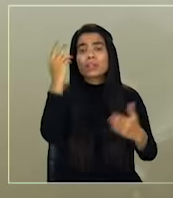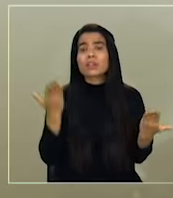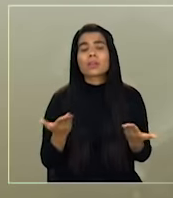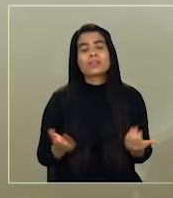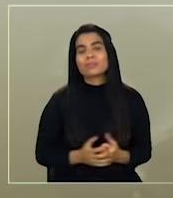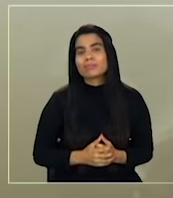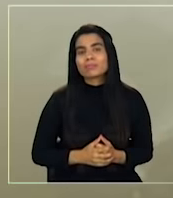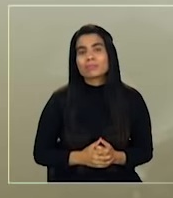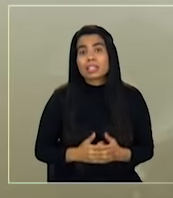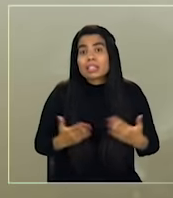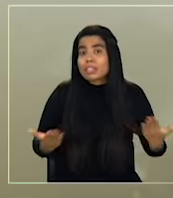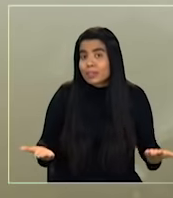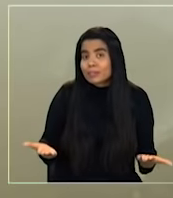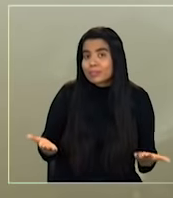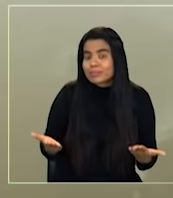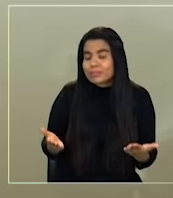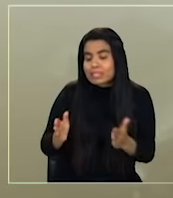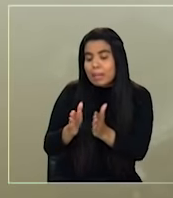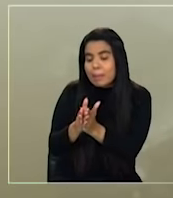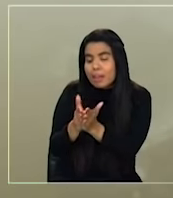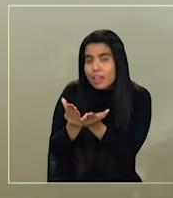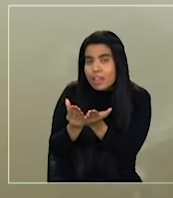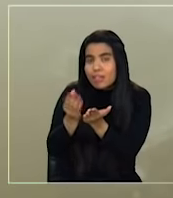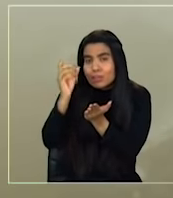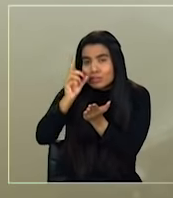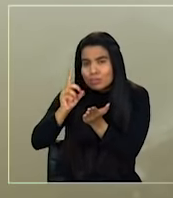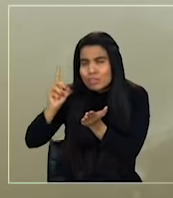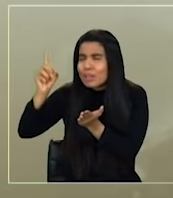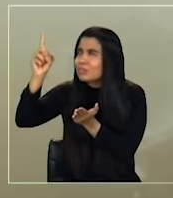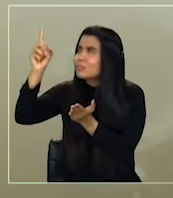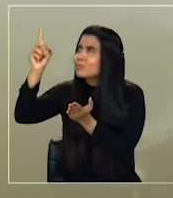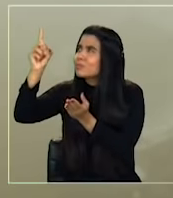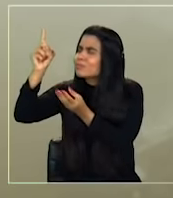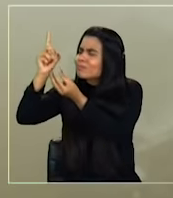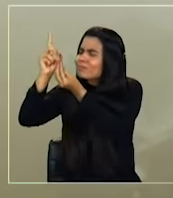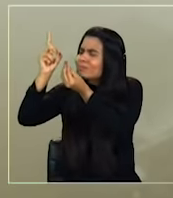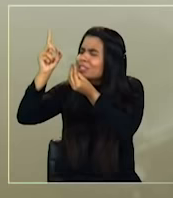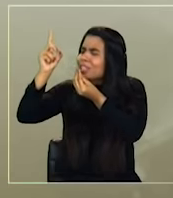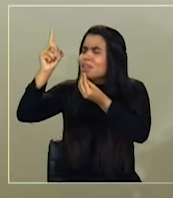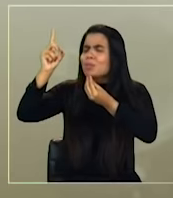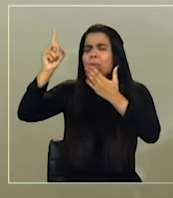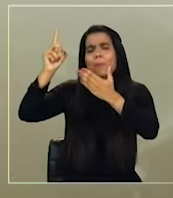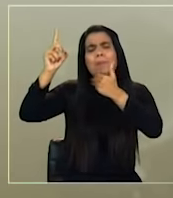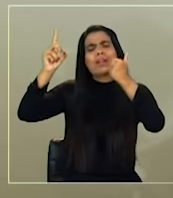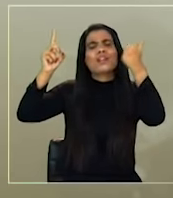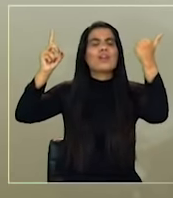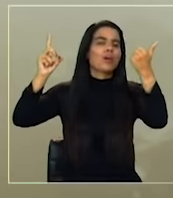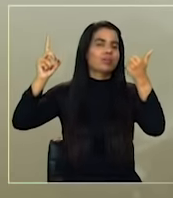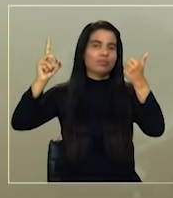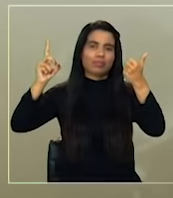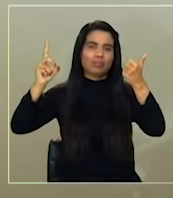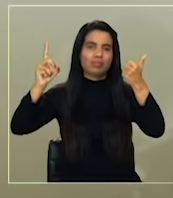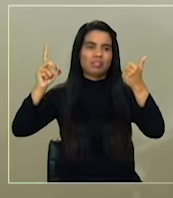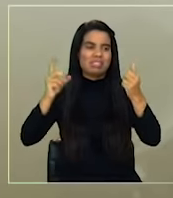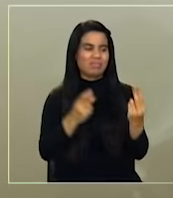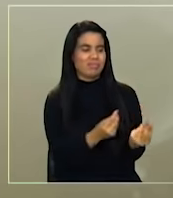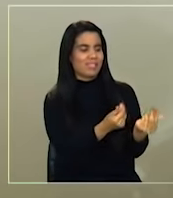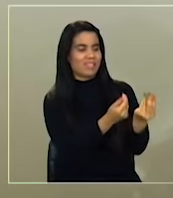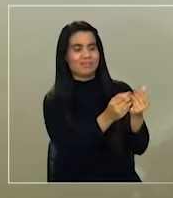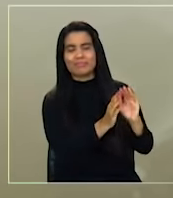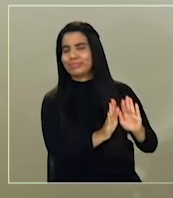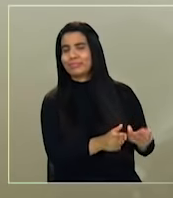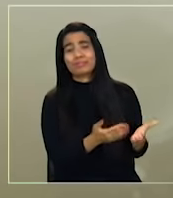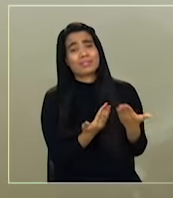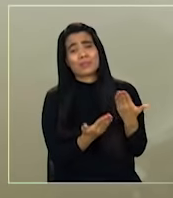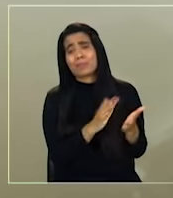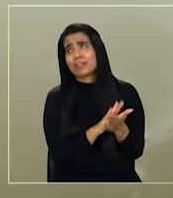a palavra de Deus, ela nos dá um tesouro maior do que o dinheiro. Quando você tem a palavra de Deus